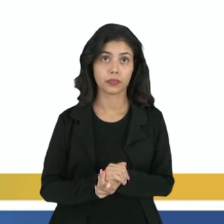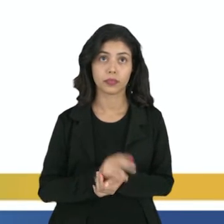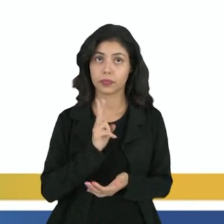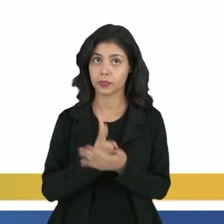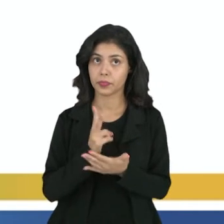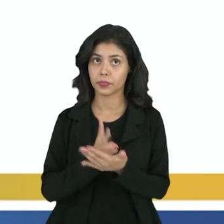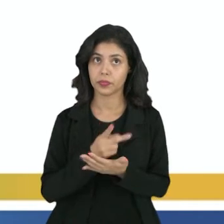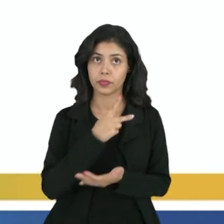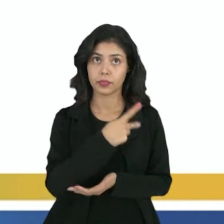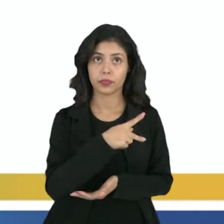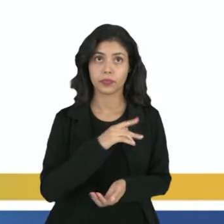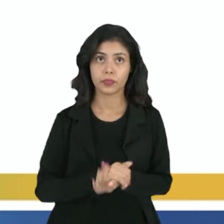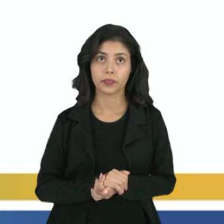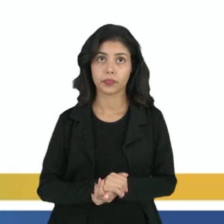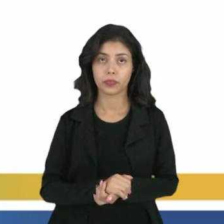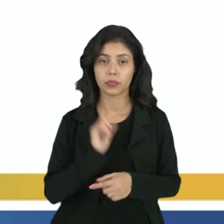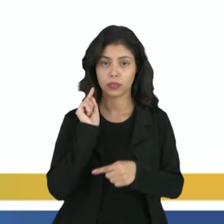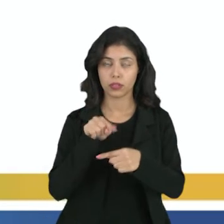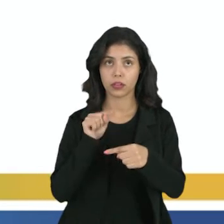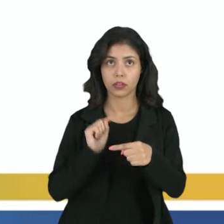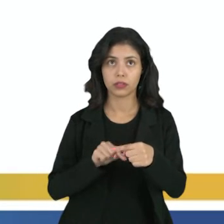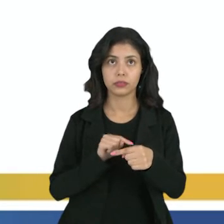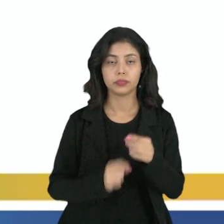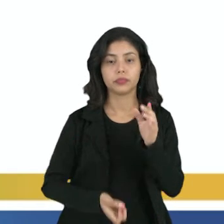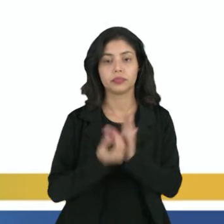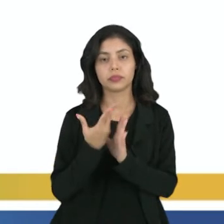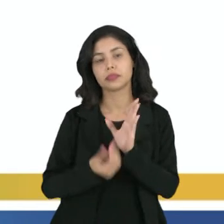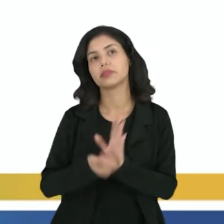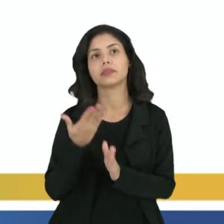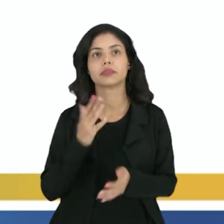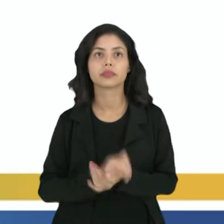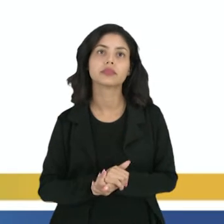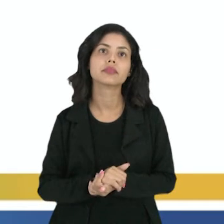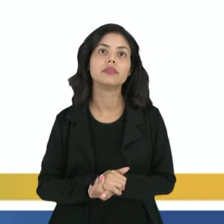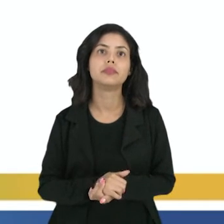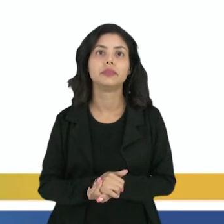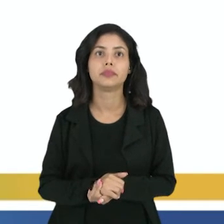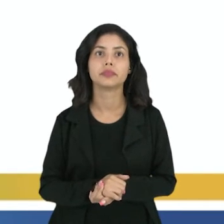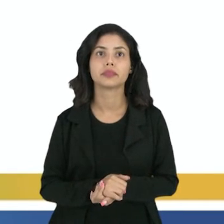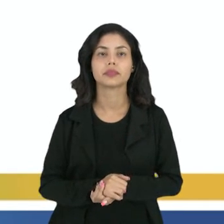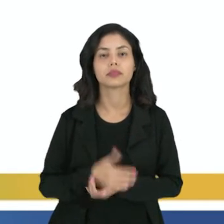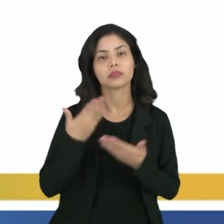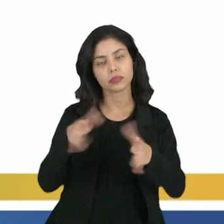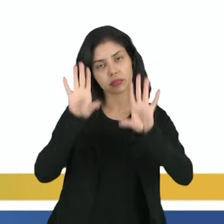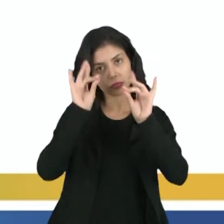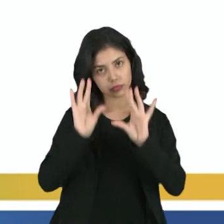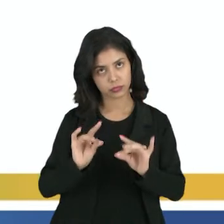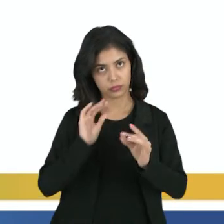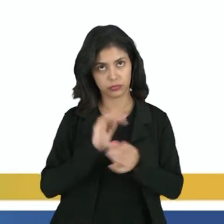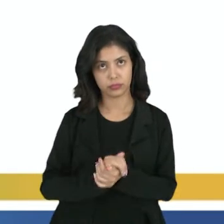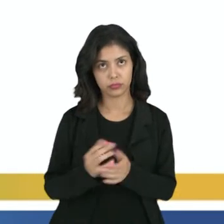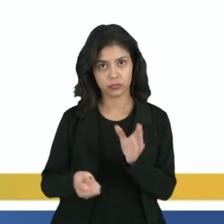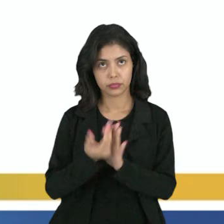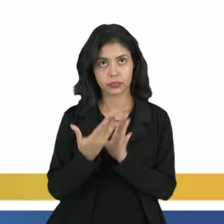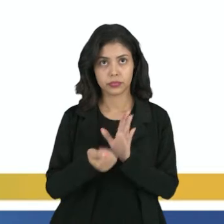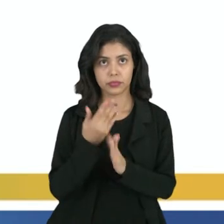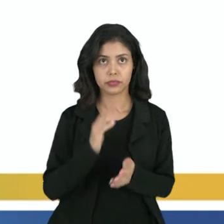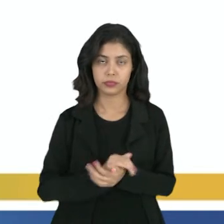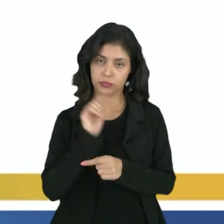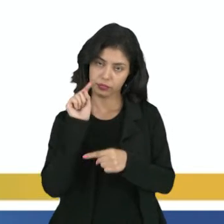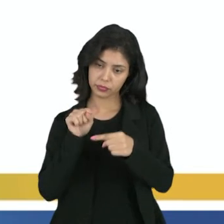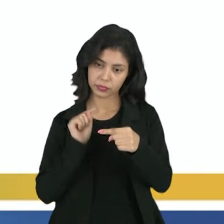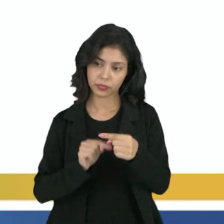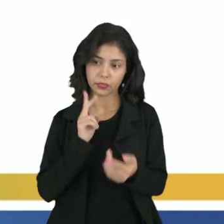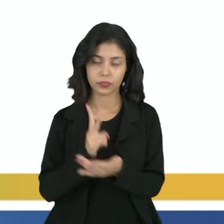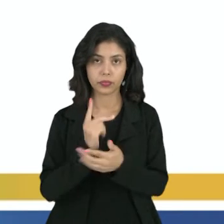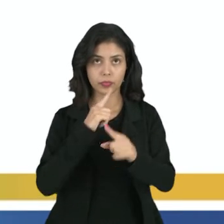forma, nós vamos pegar aqui a divisão dos produtos, pegar os produtos, né, a concentração dos produtos,